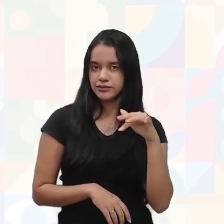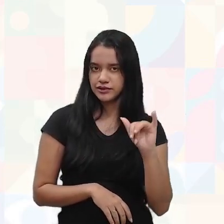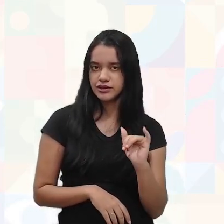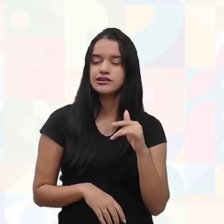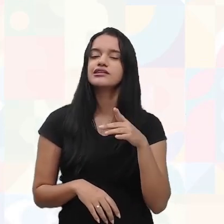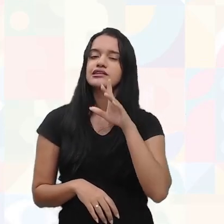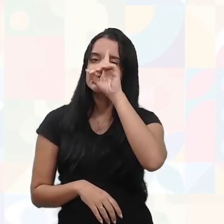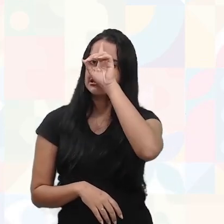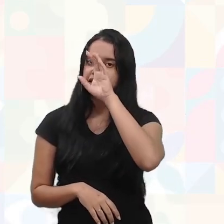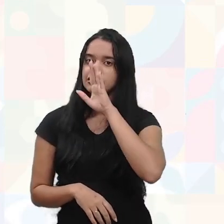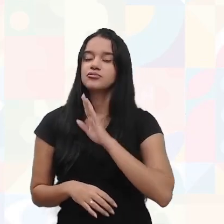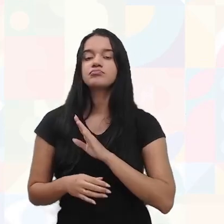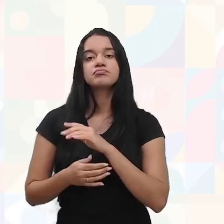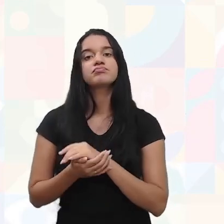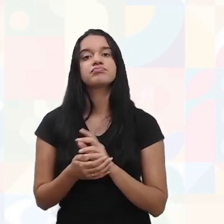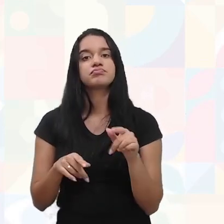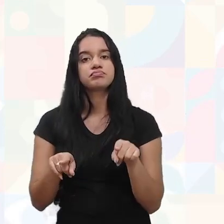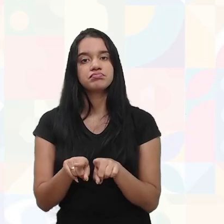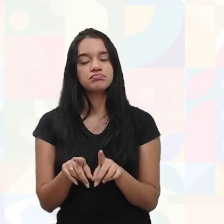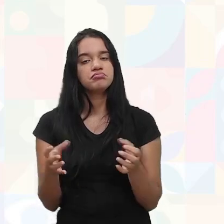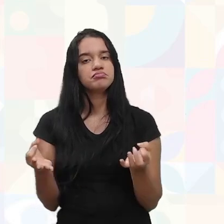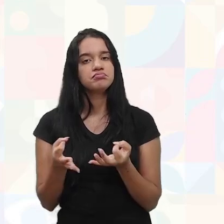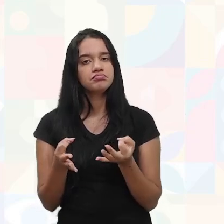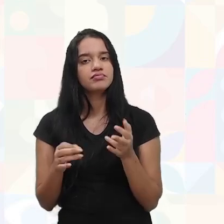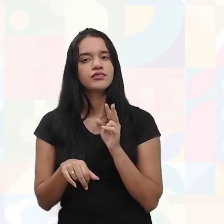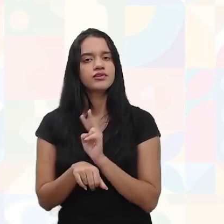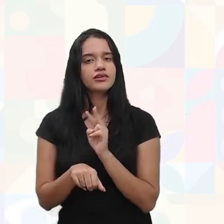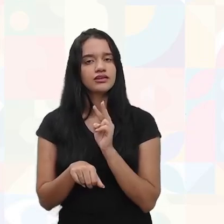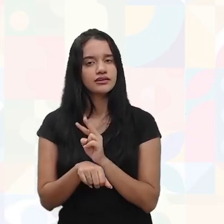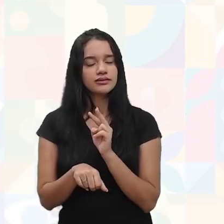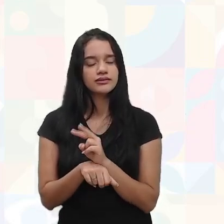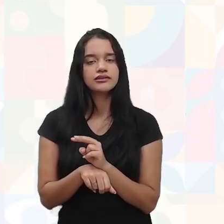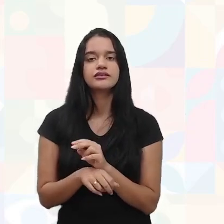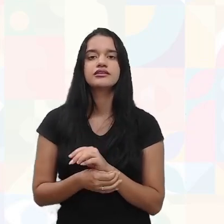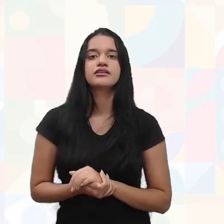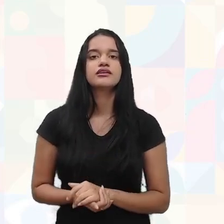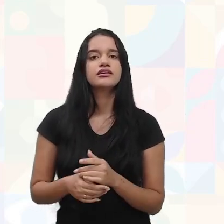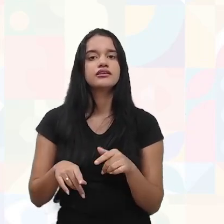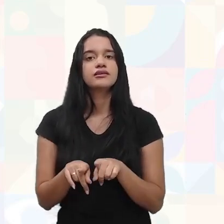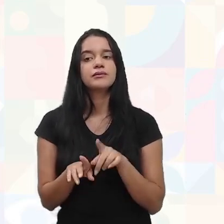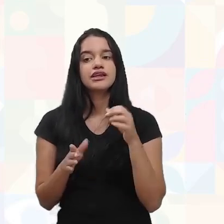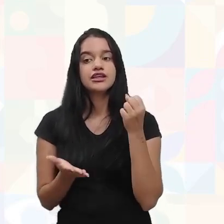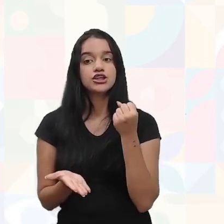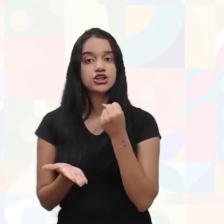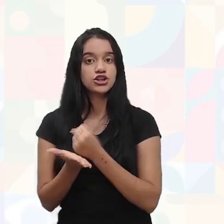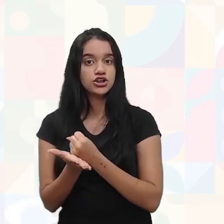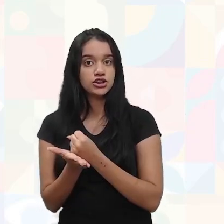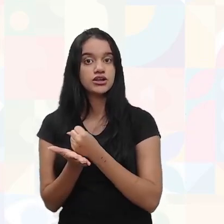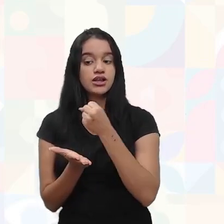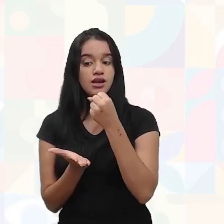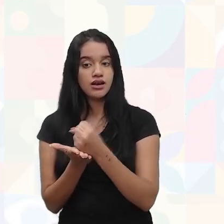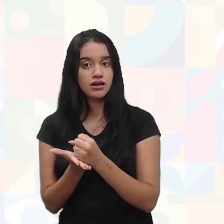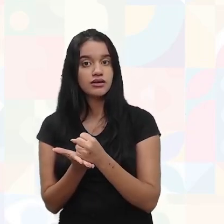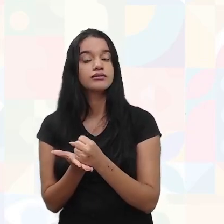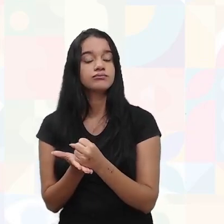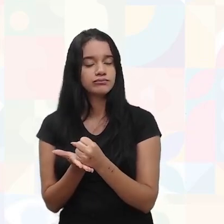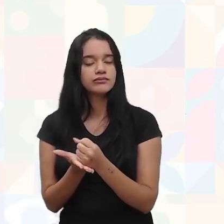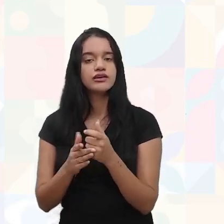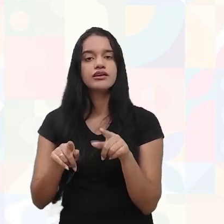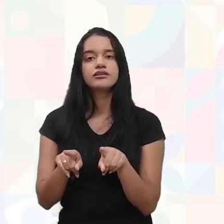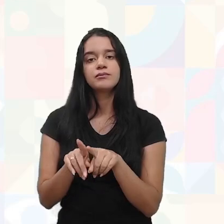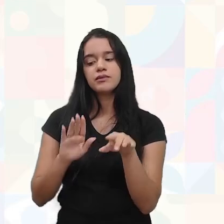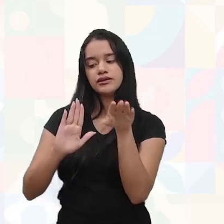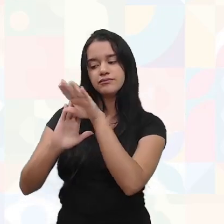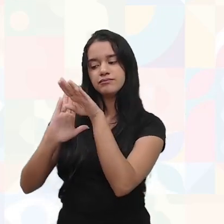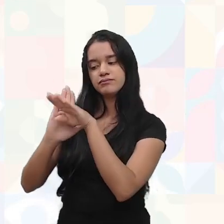ao risco, em perfeito estado de conservação e funcionamento, registrar o seu fornecimento através de